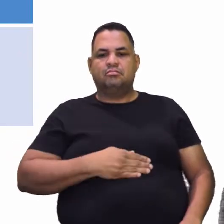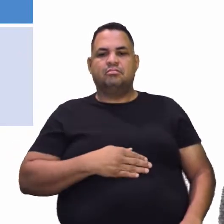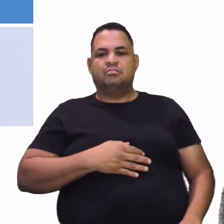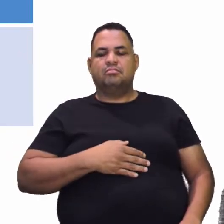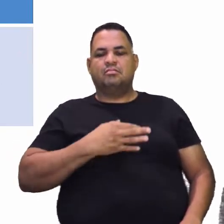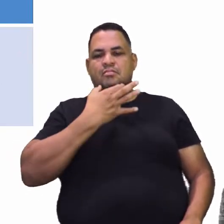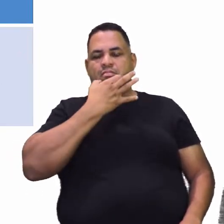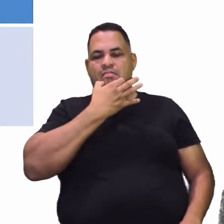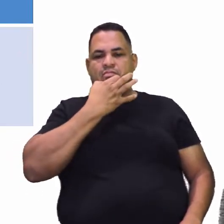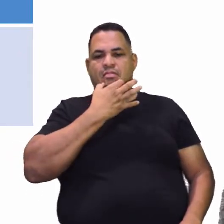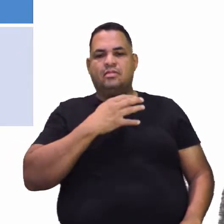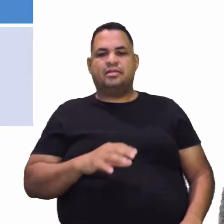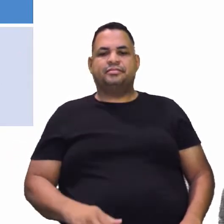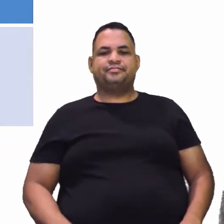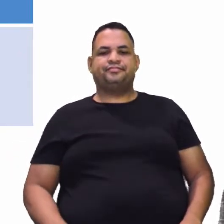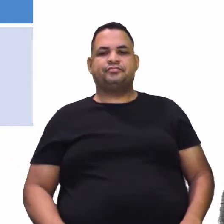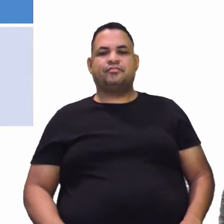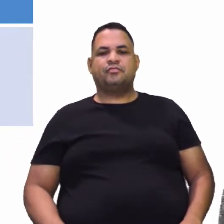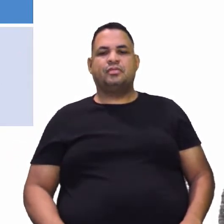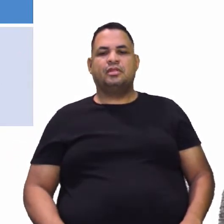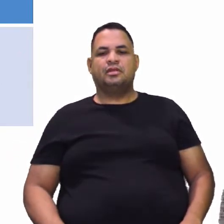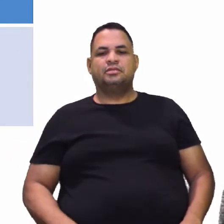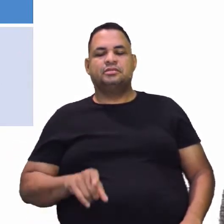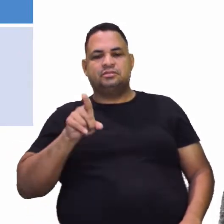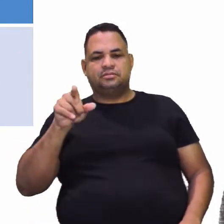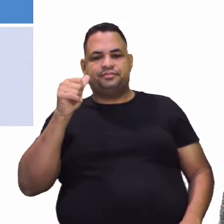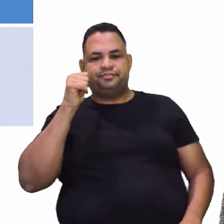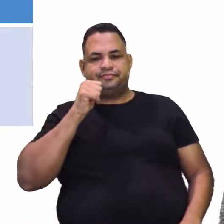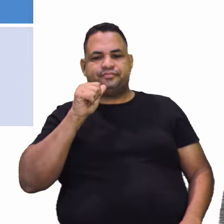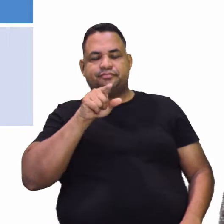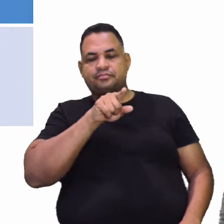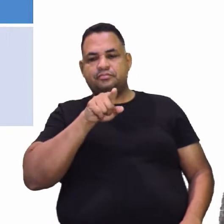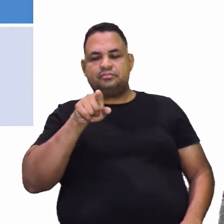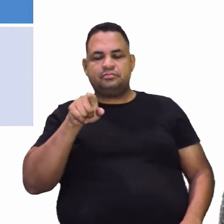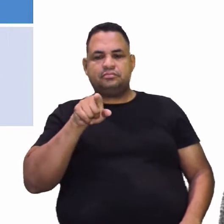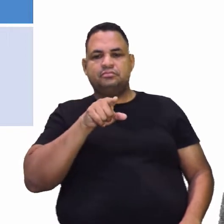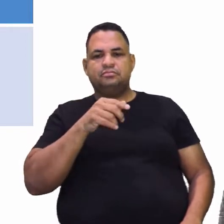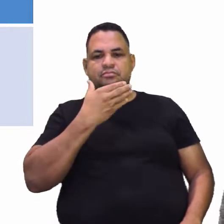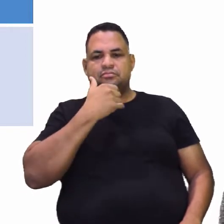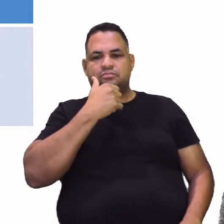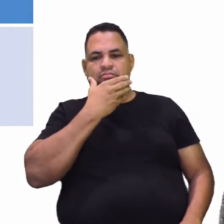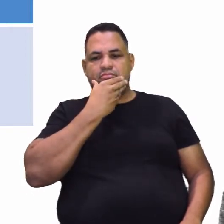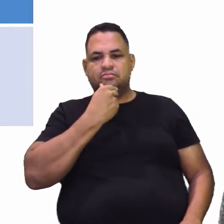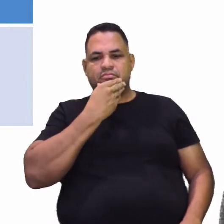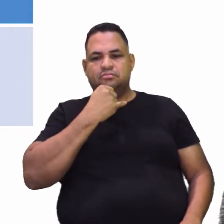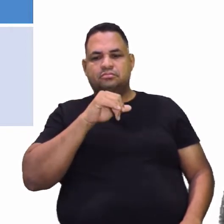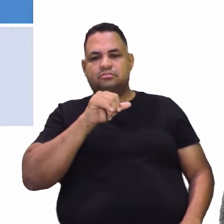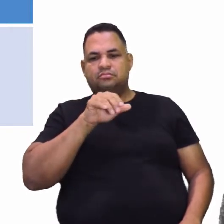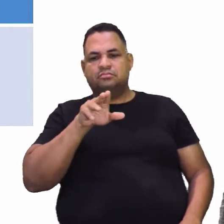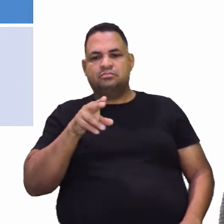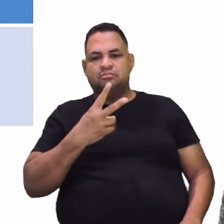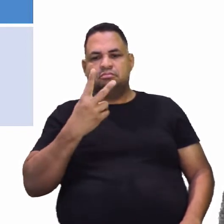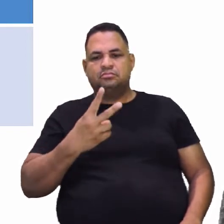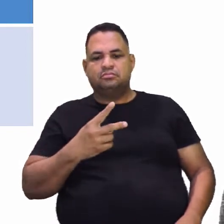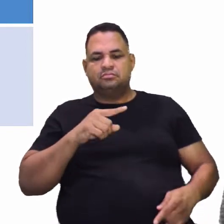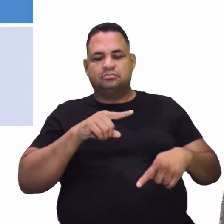ser. Então, o he, que é o ele, o she, que é o ela, e o it, que é o ele e ela para